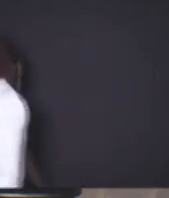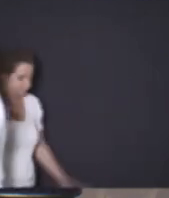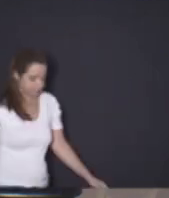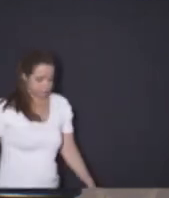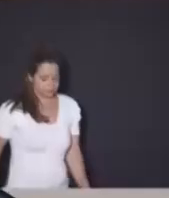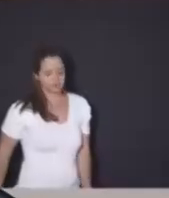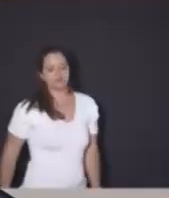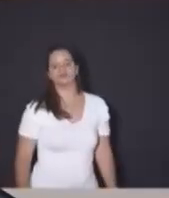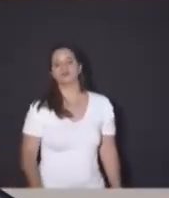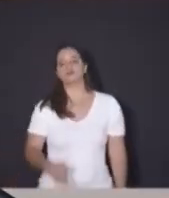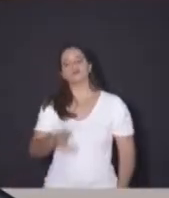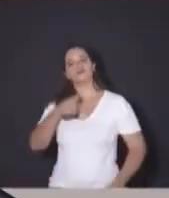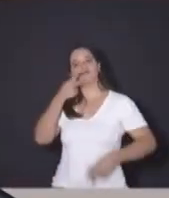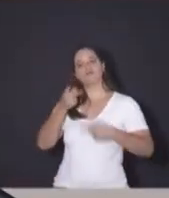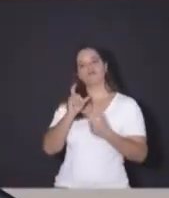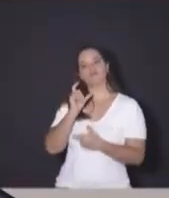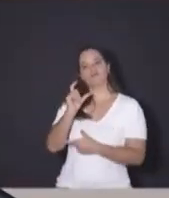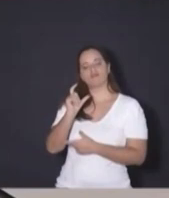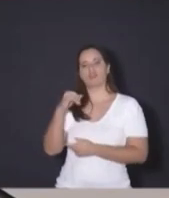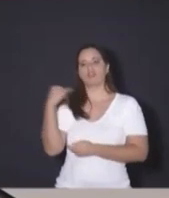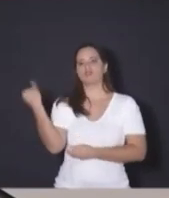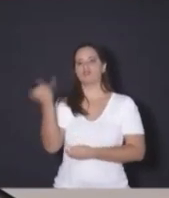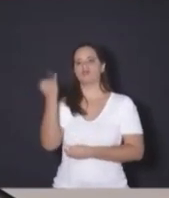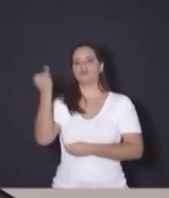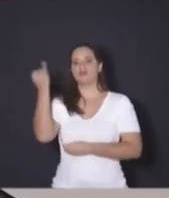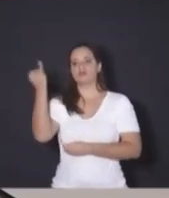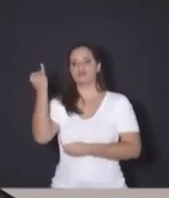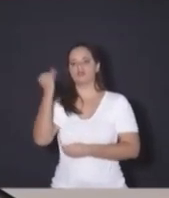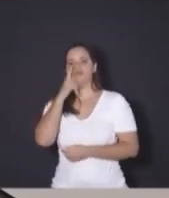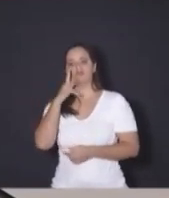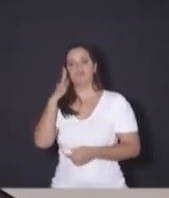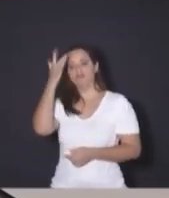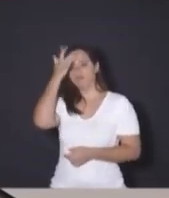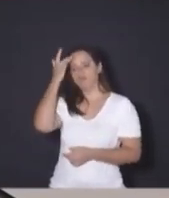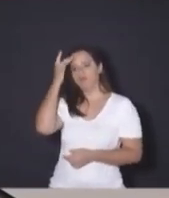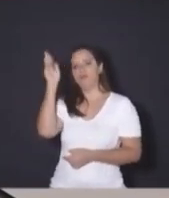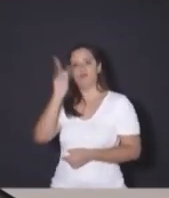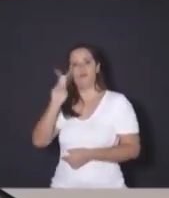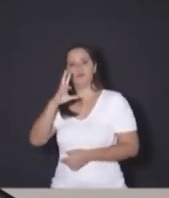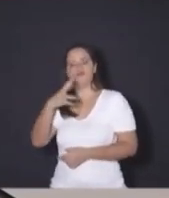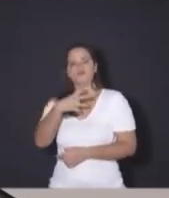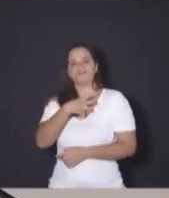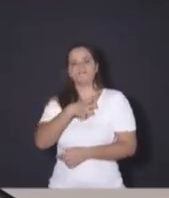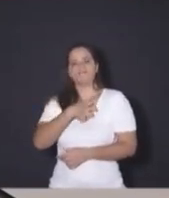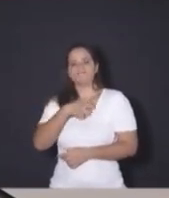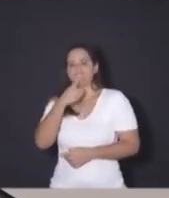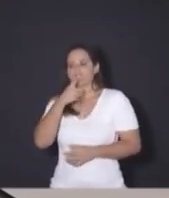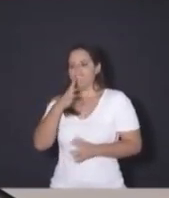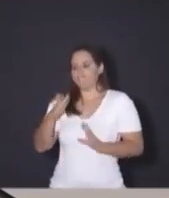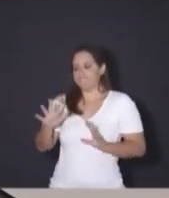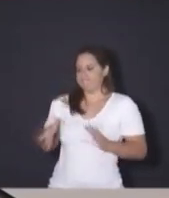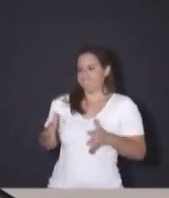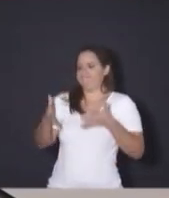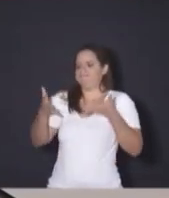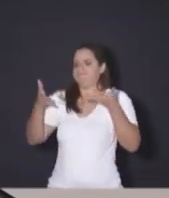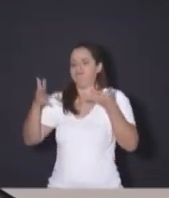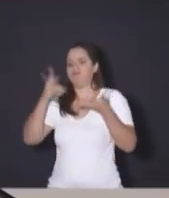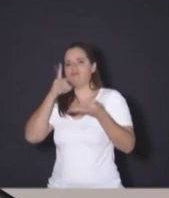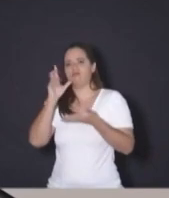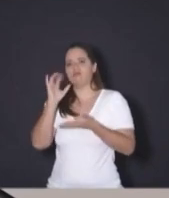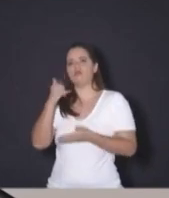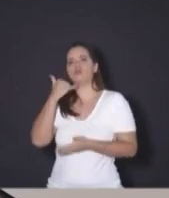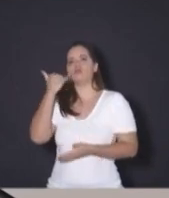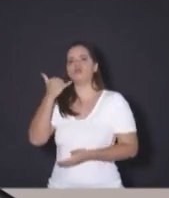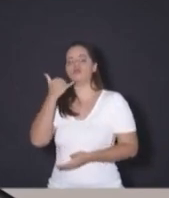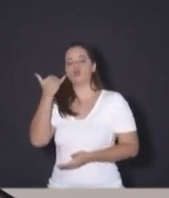importante, porque você falou que as pessoas, ao usarem, né, dessa forma exagerada o aparelho